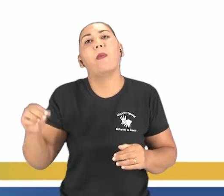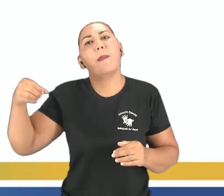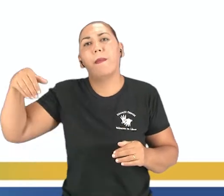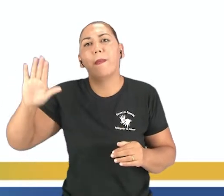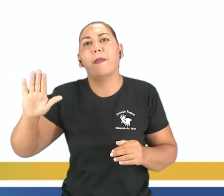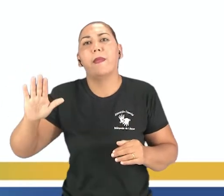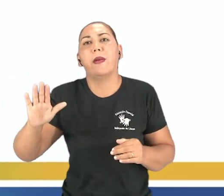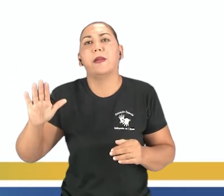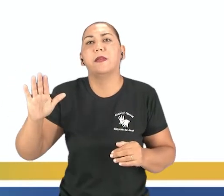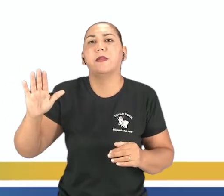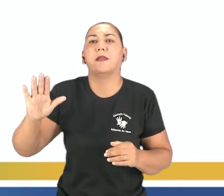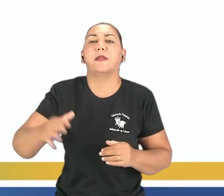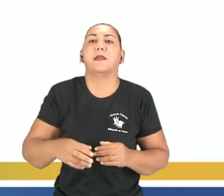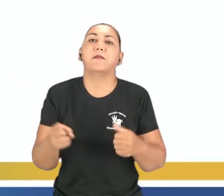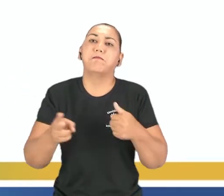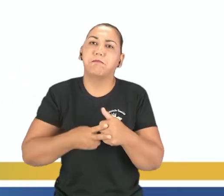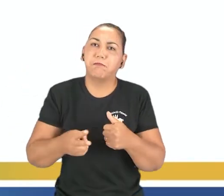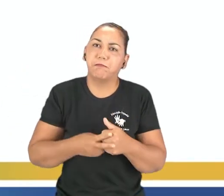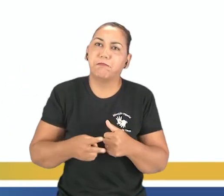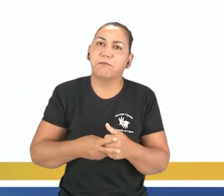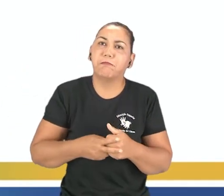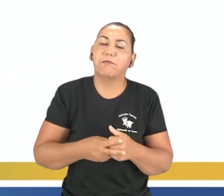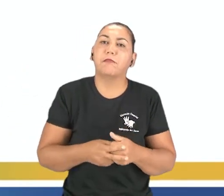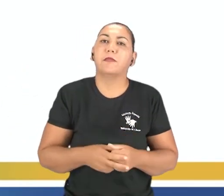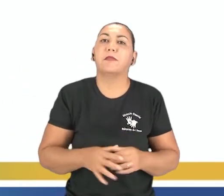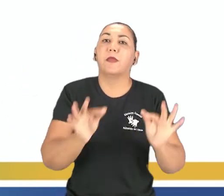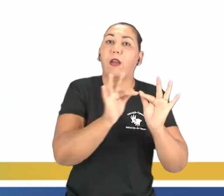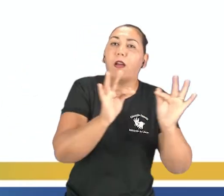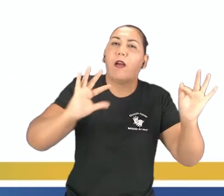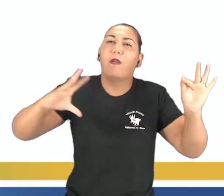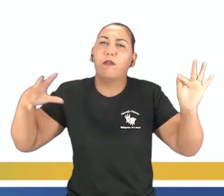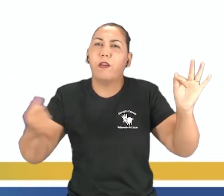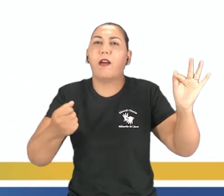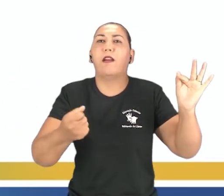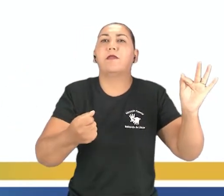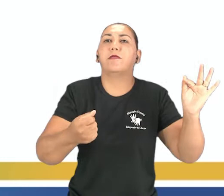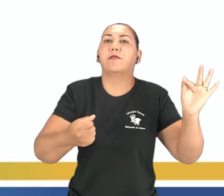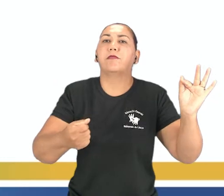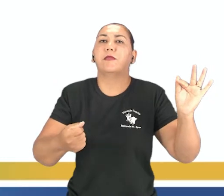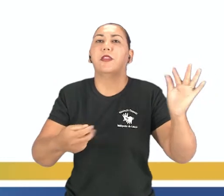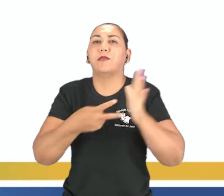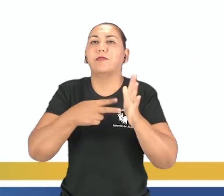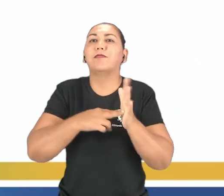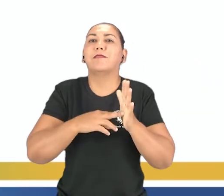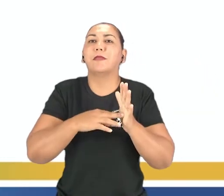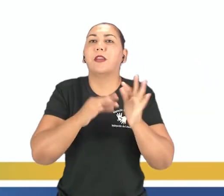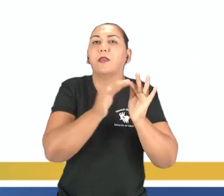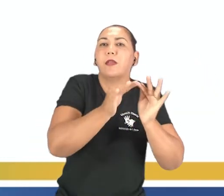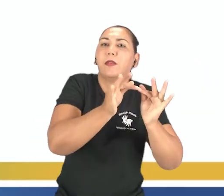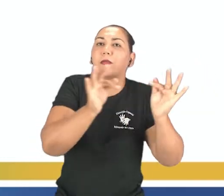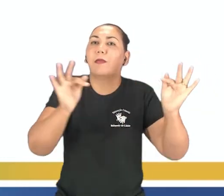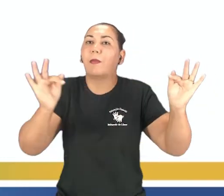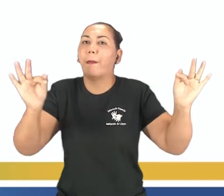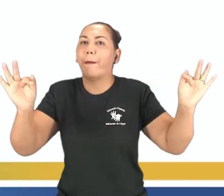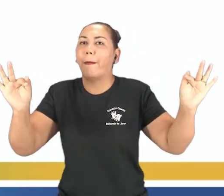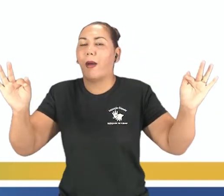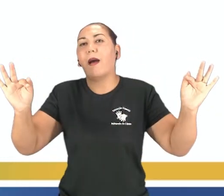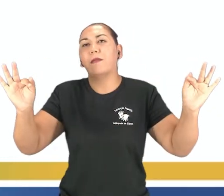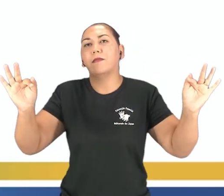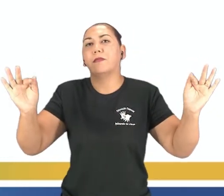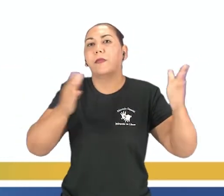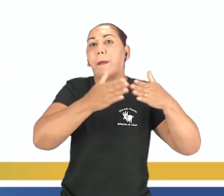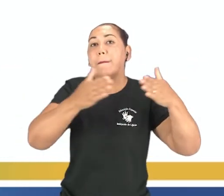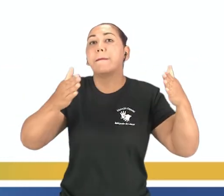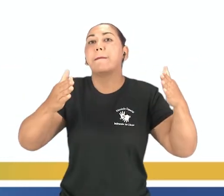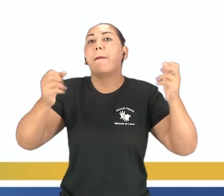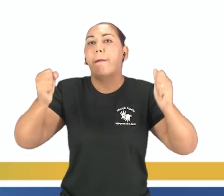uma locução verbal, perfeito. Formando aí um todo com sentido completo. O período pode ser simples se